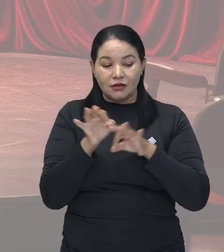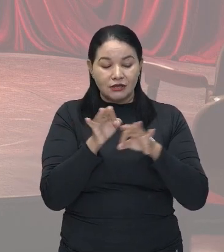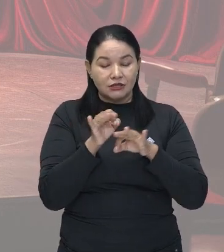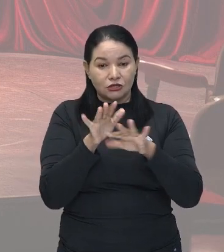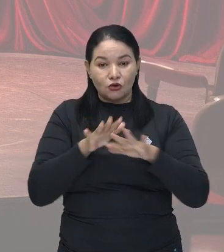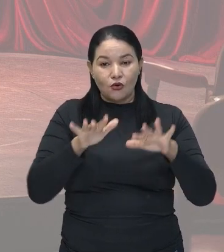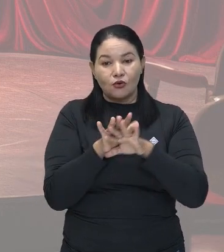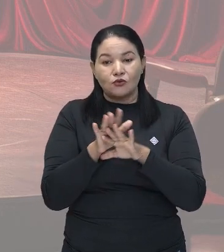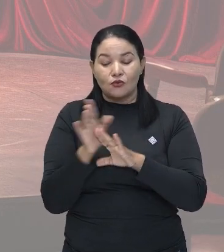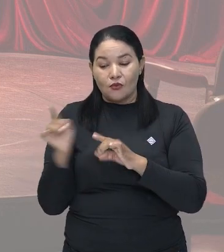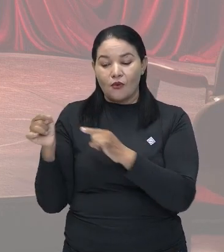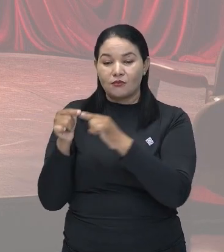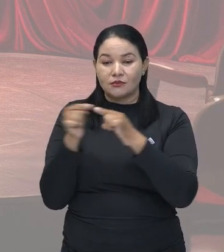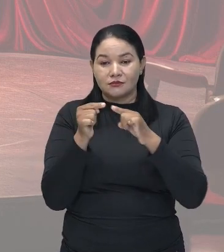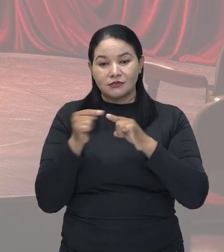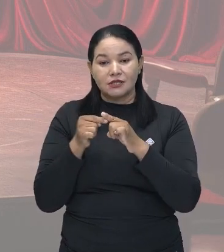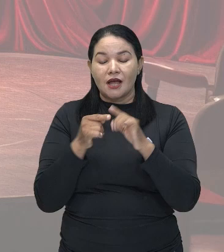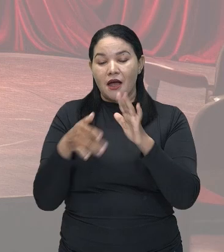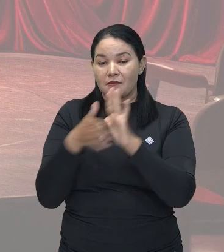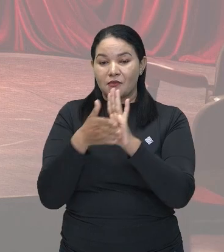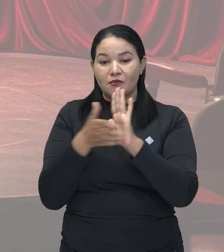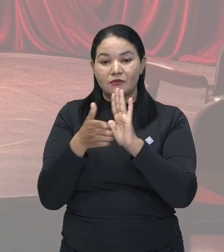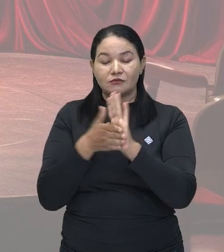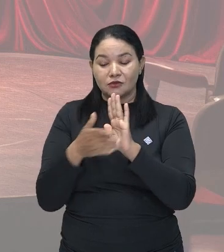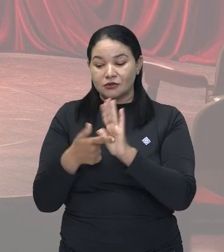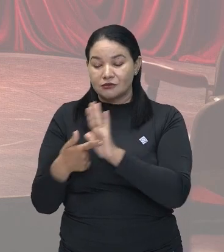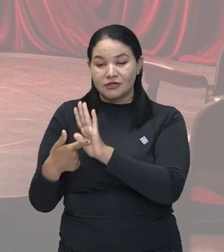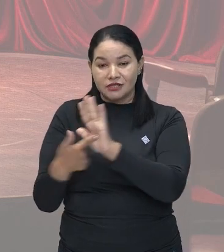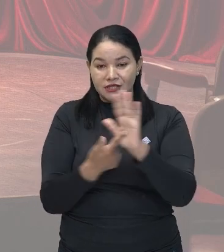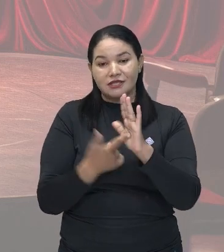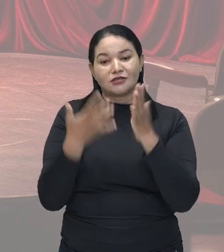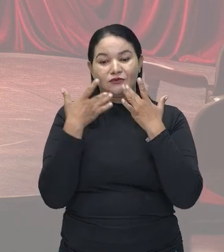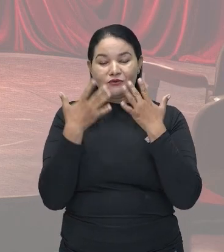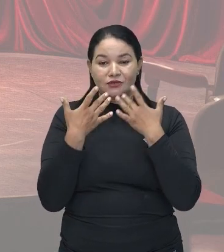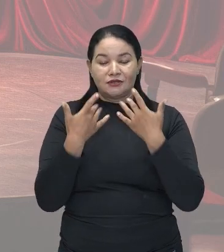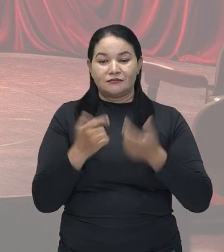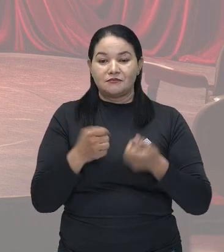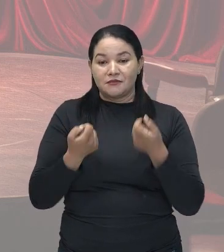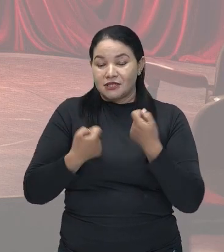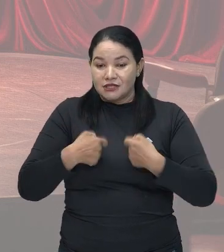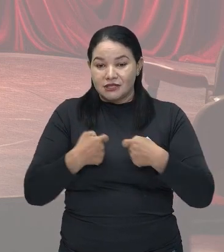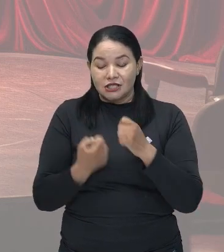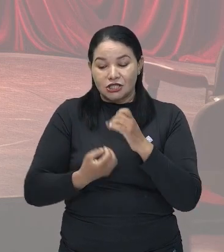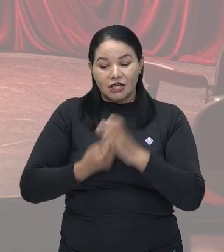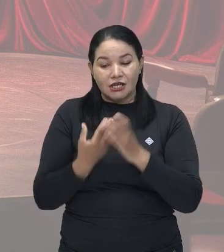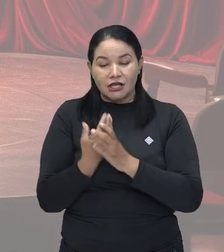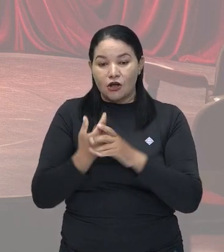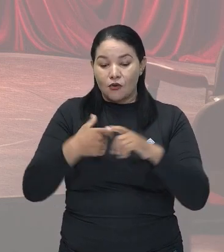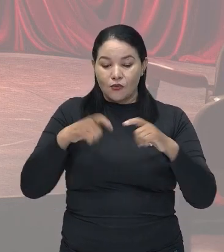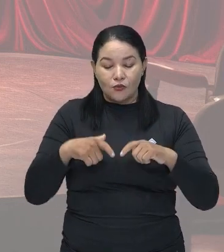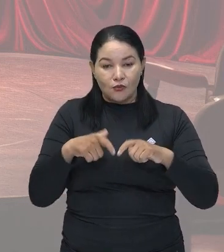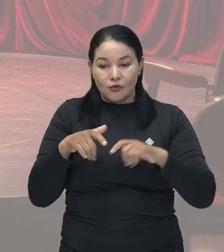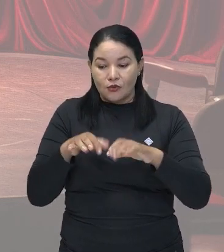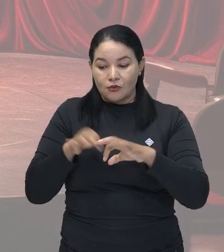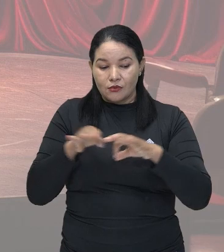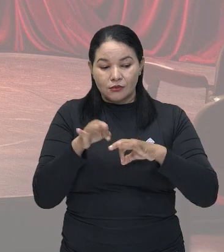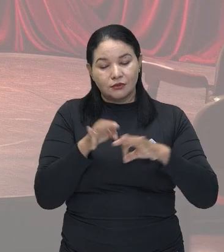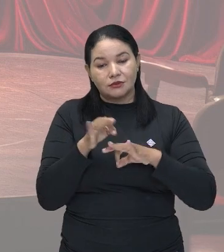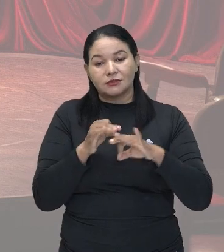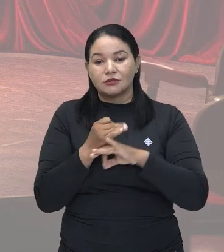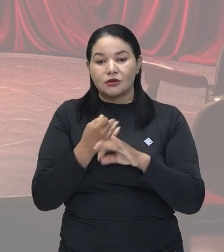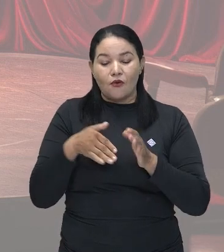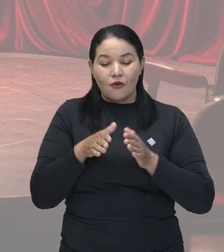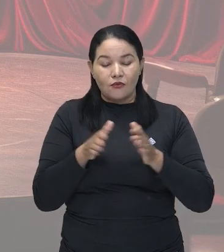acordo com a proposta, né, da apresentação teatral. Então, ela vai criar ali o espaço-tempo. Onde é que